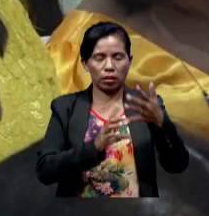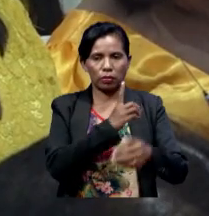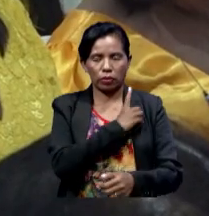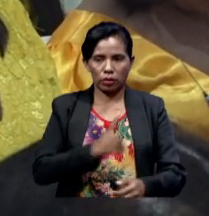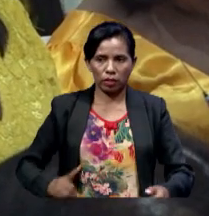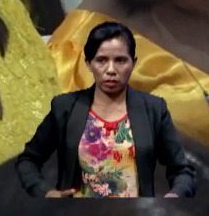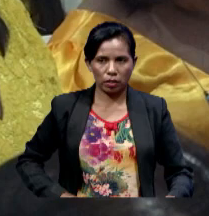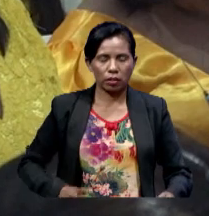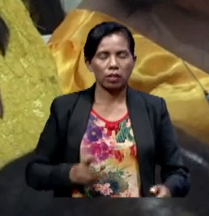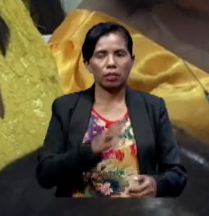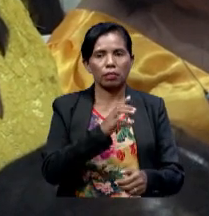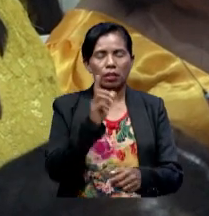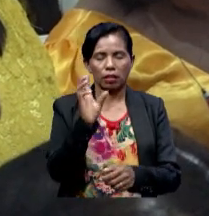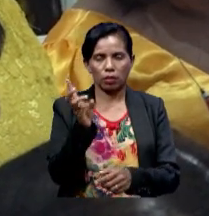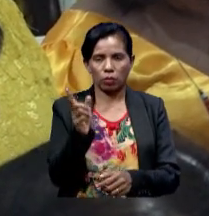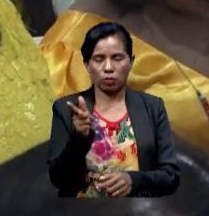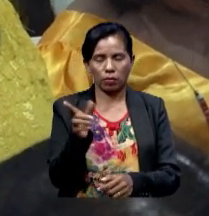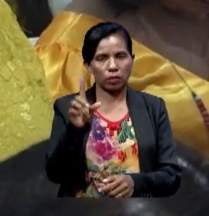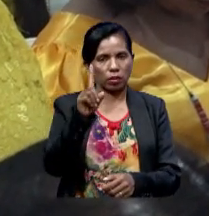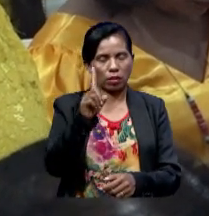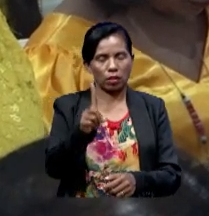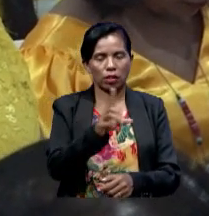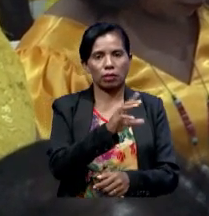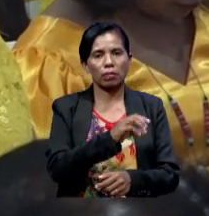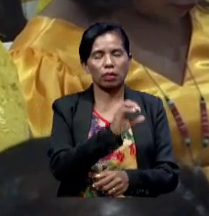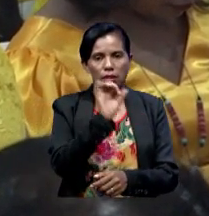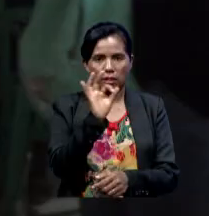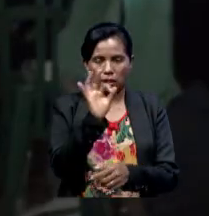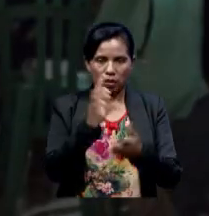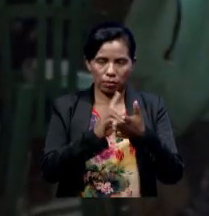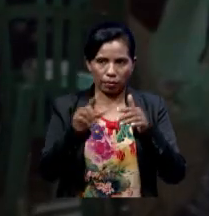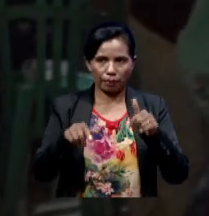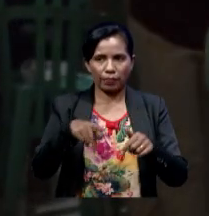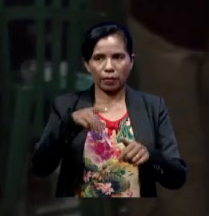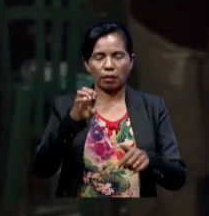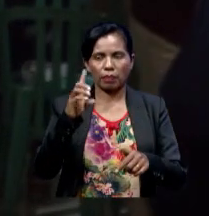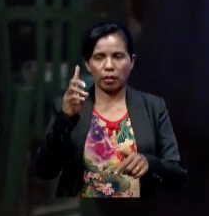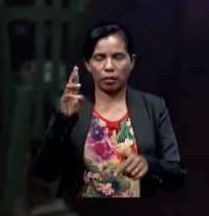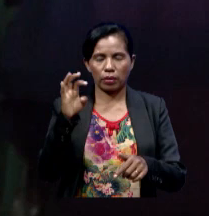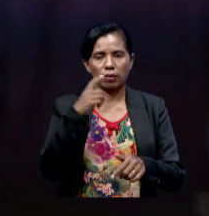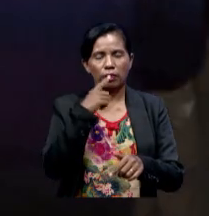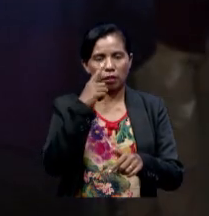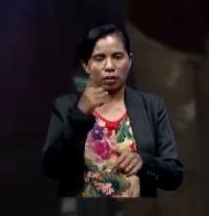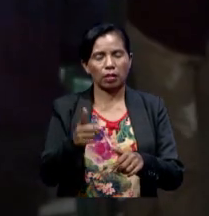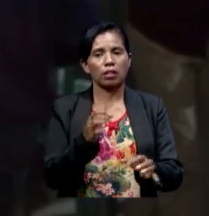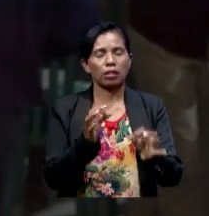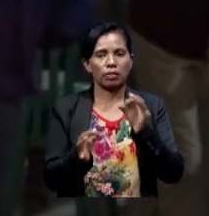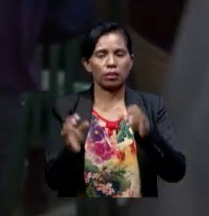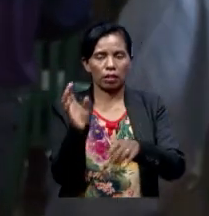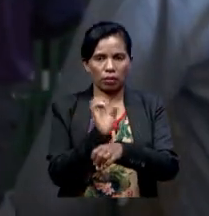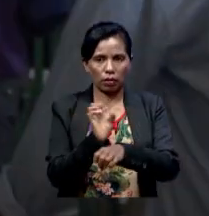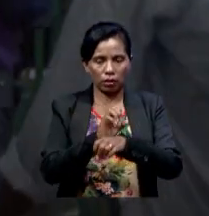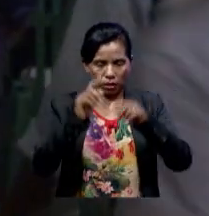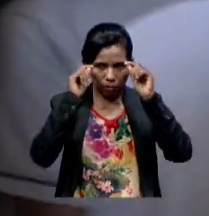IOB badala ronulu resinida iha sesta-feira semanane. Pedro Miguel Barreto Ximenes hateten maske iha area ekonomia